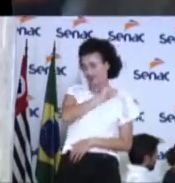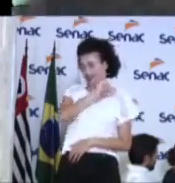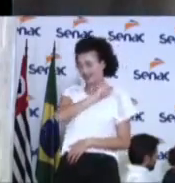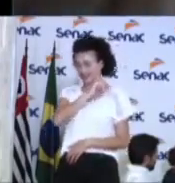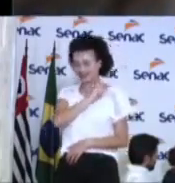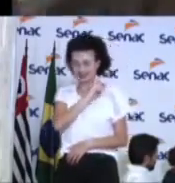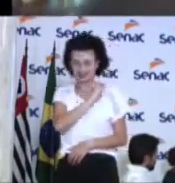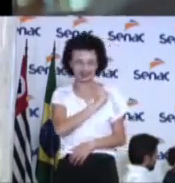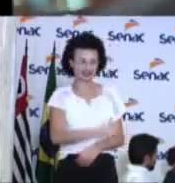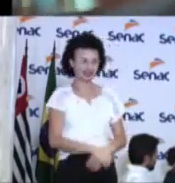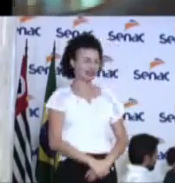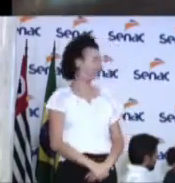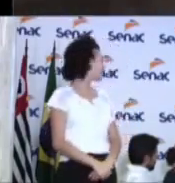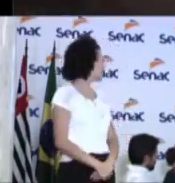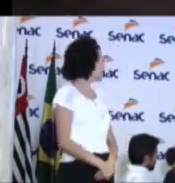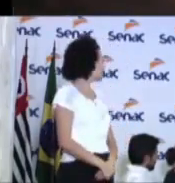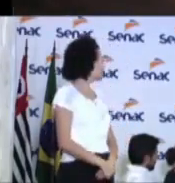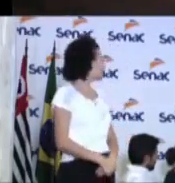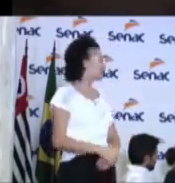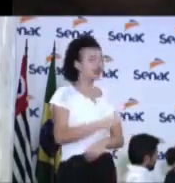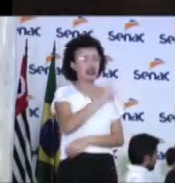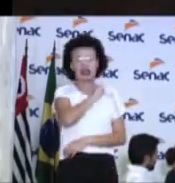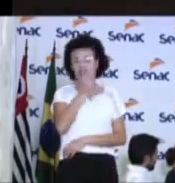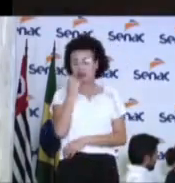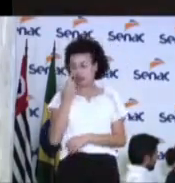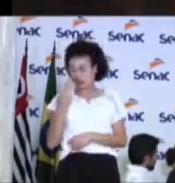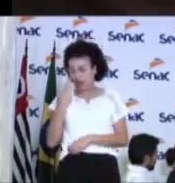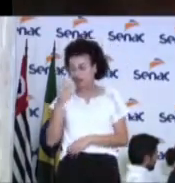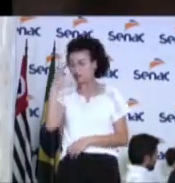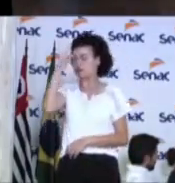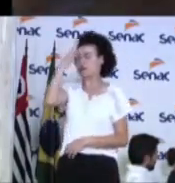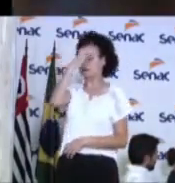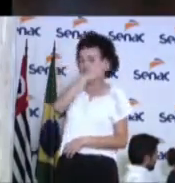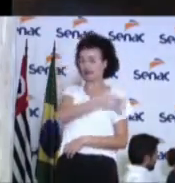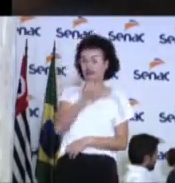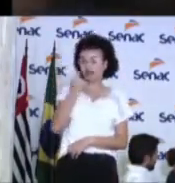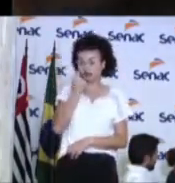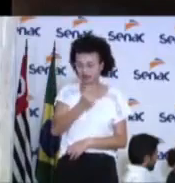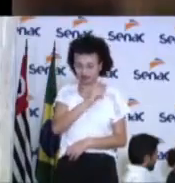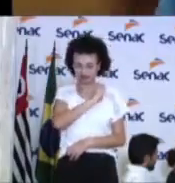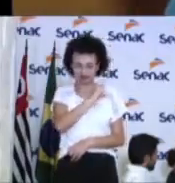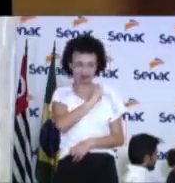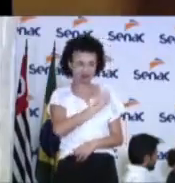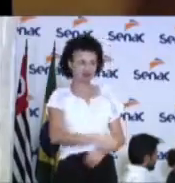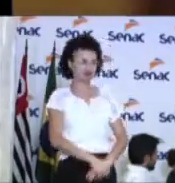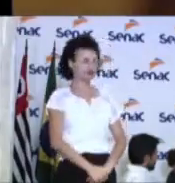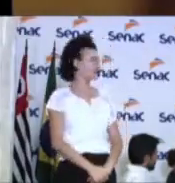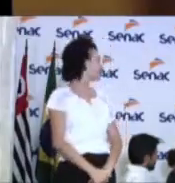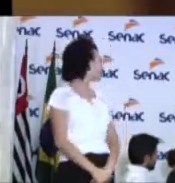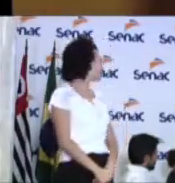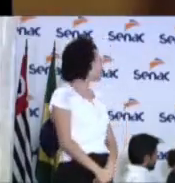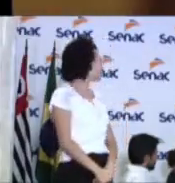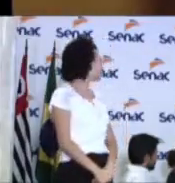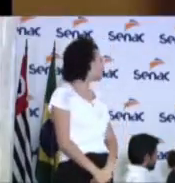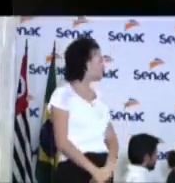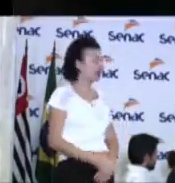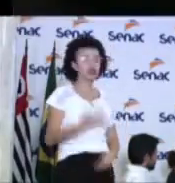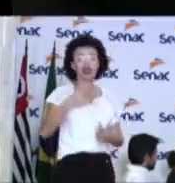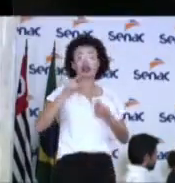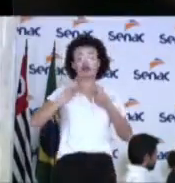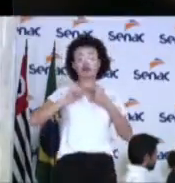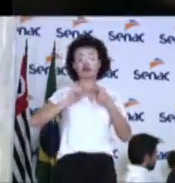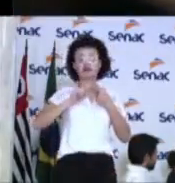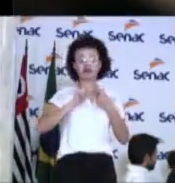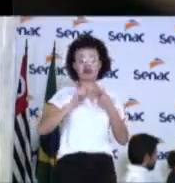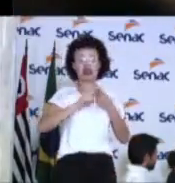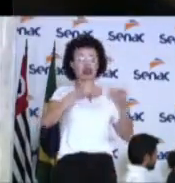Ih, deu errado. Toma, distraído. Toma. Oi, professor, desculpa. Ela me vingando aqui um pouco.